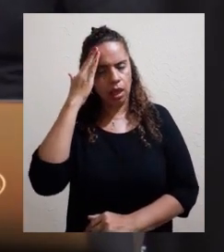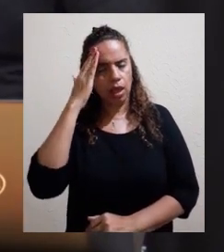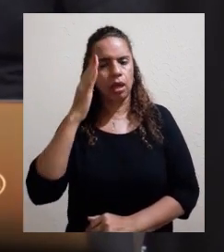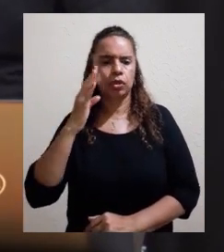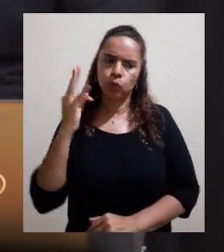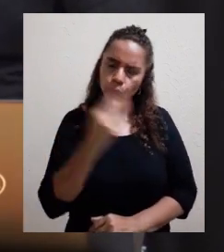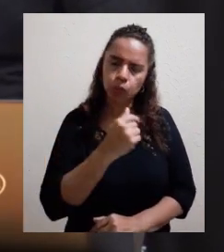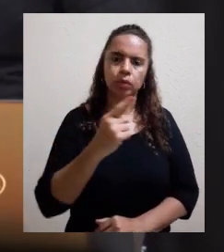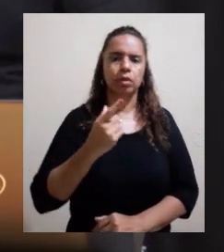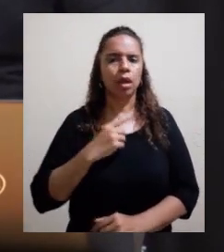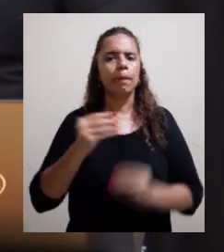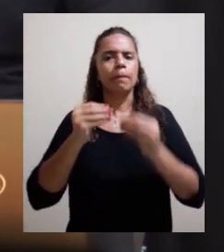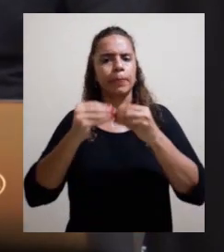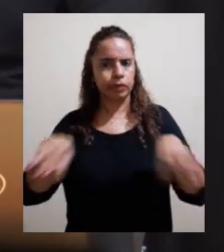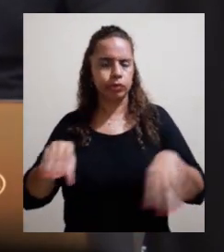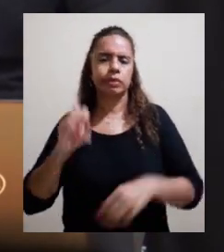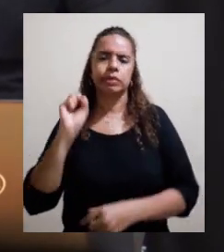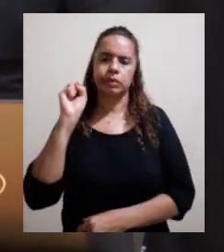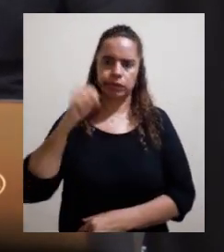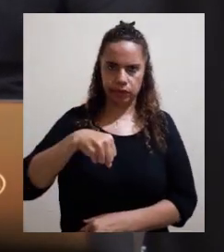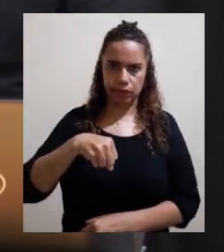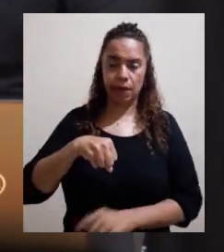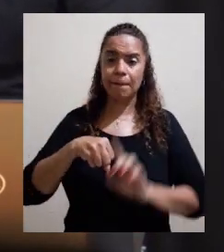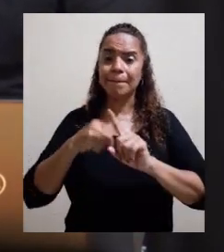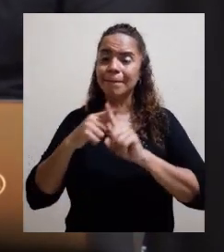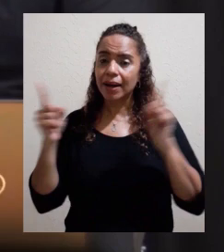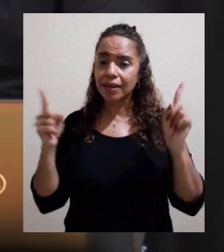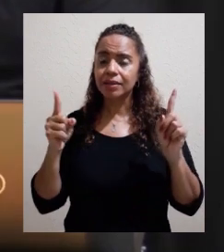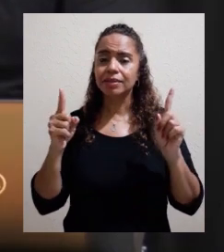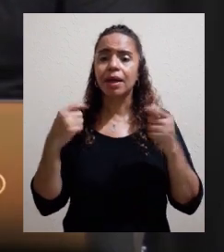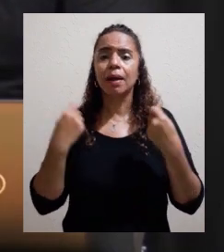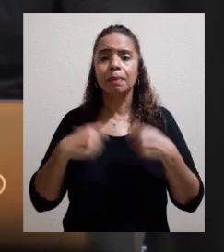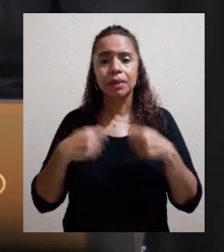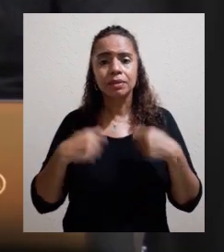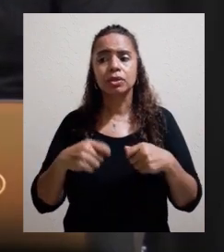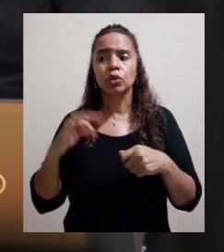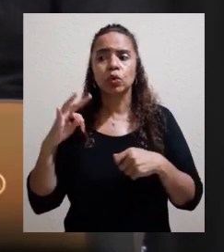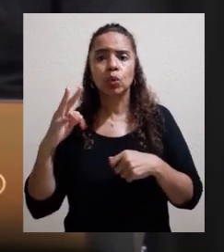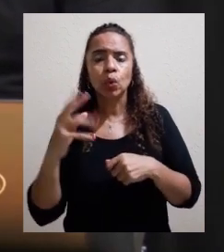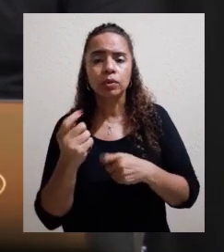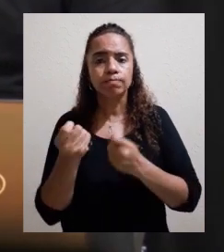sua parcela de prejuízo, mas que aquilo é necessário, a gente pode ter